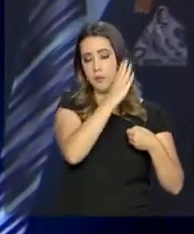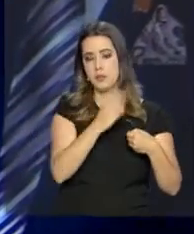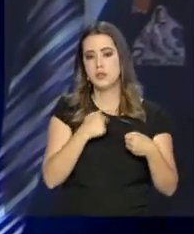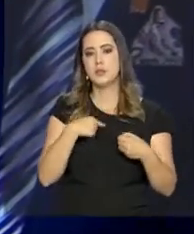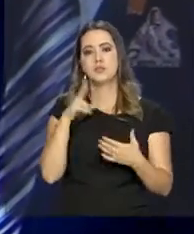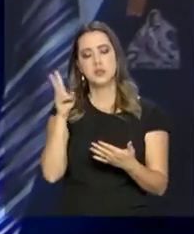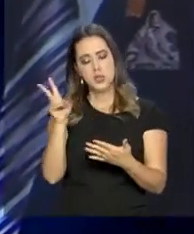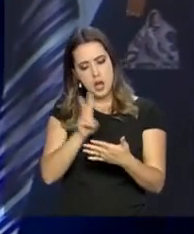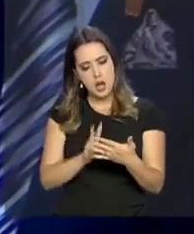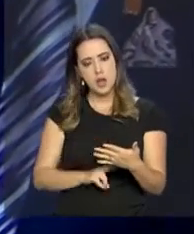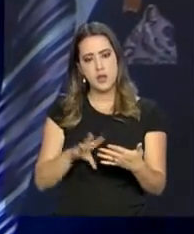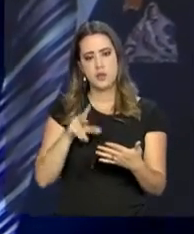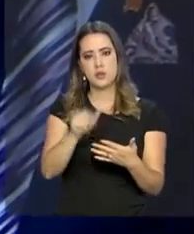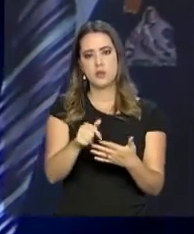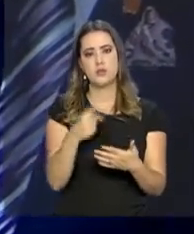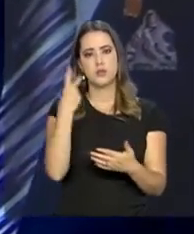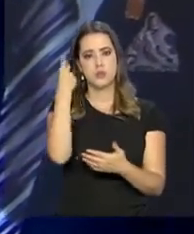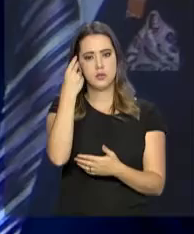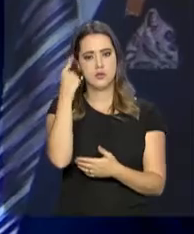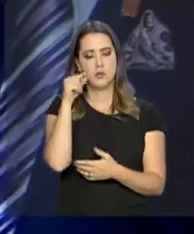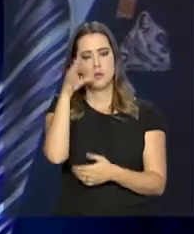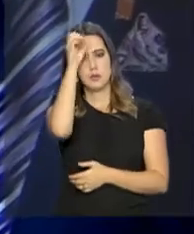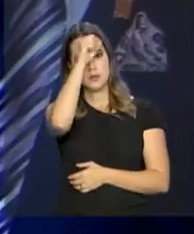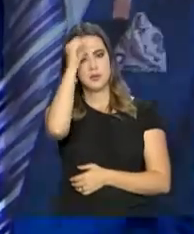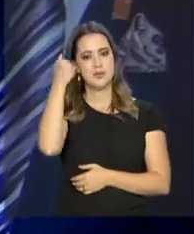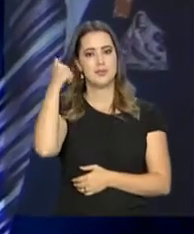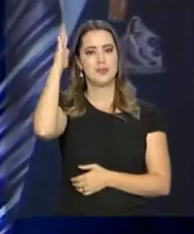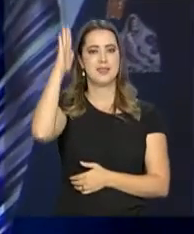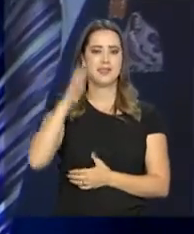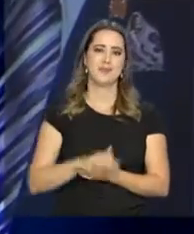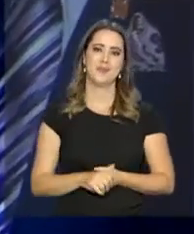irei ler essas cartas naturalmente para aprender ainda mais.